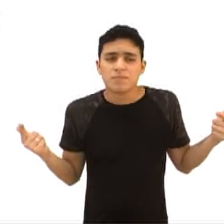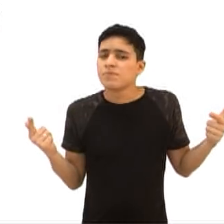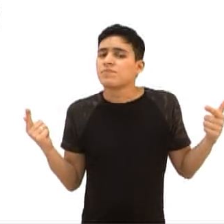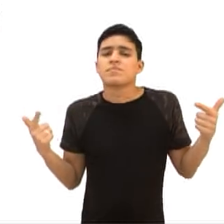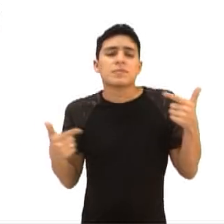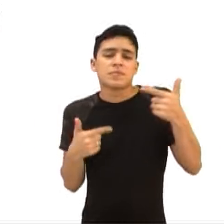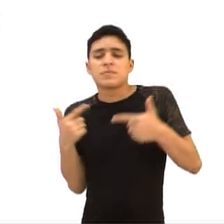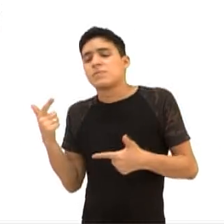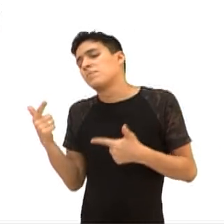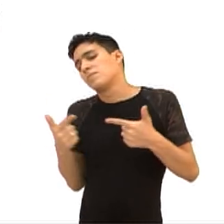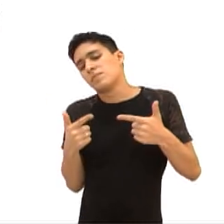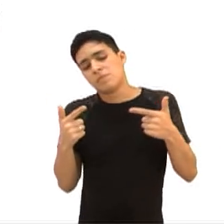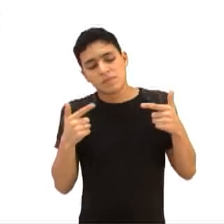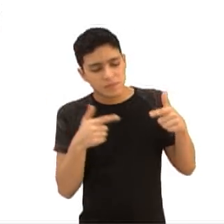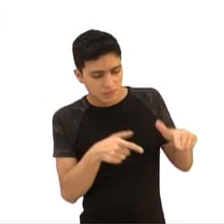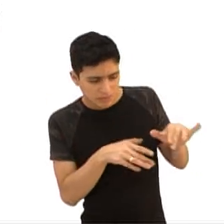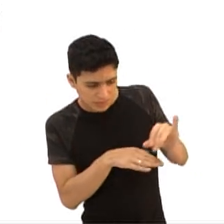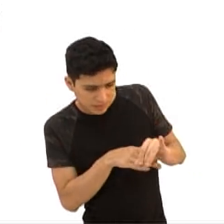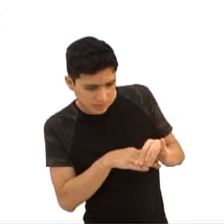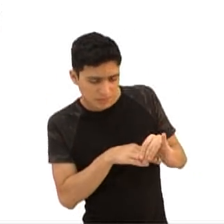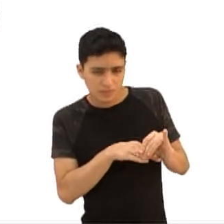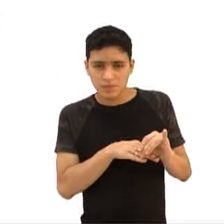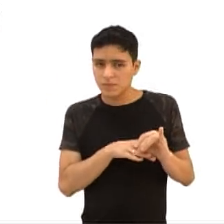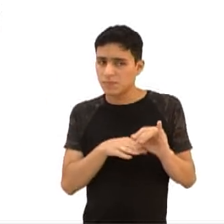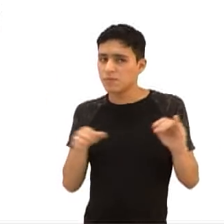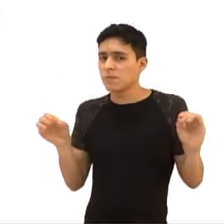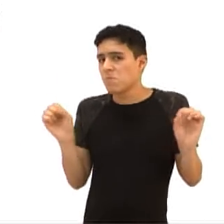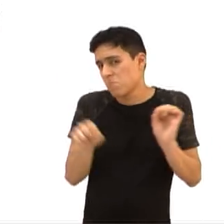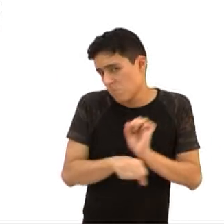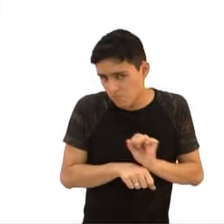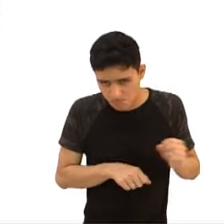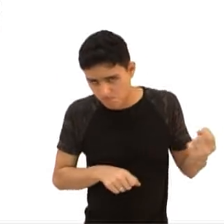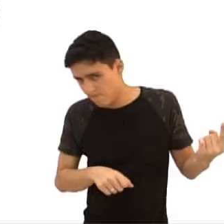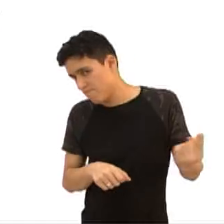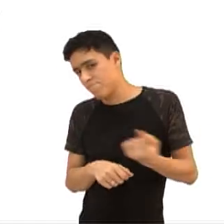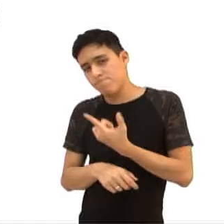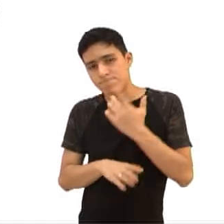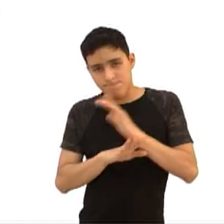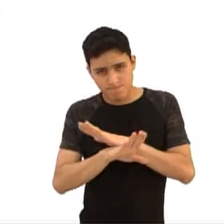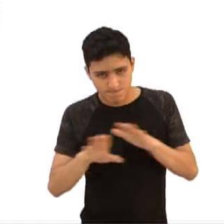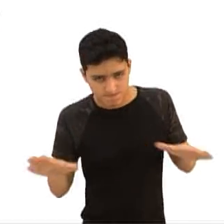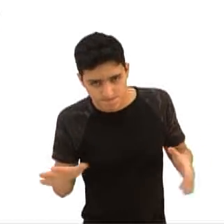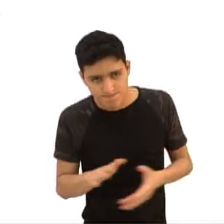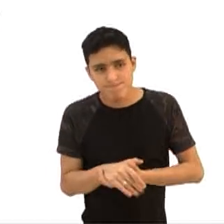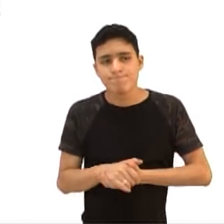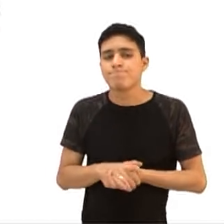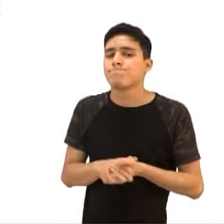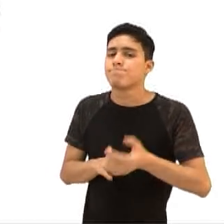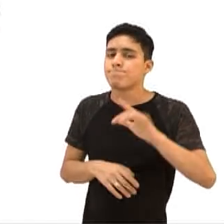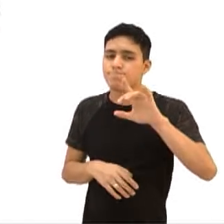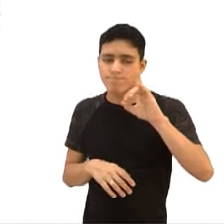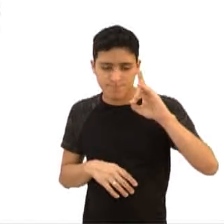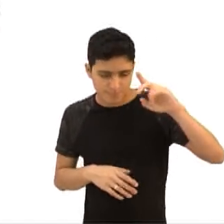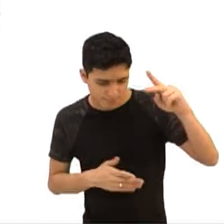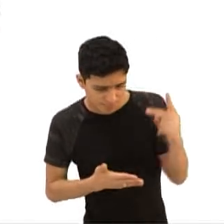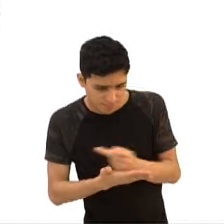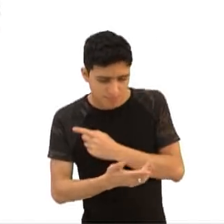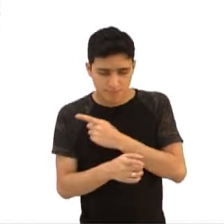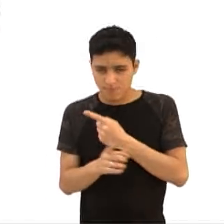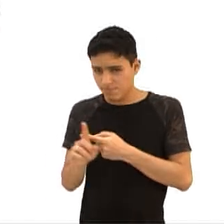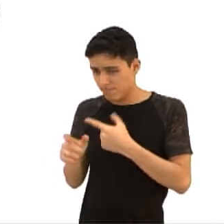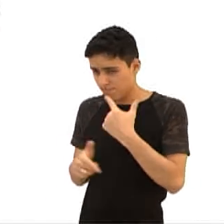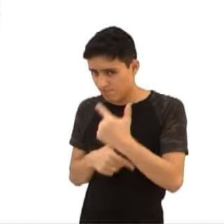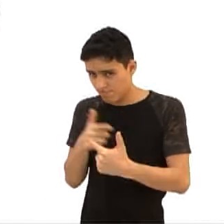há trabalho para parar um corpo, ou seja, ele para sozinho, por exemplo. Ou item D. Errado, pois o